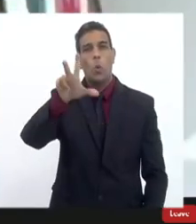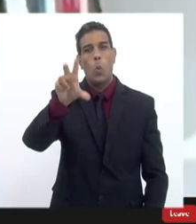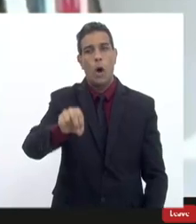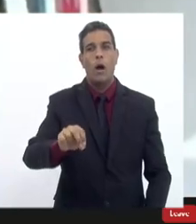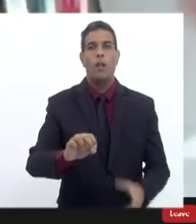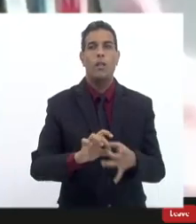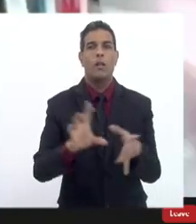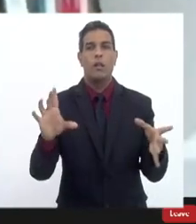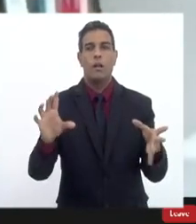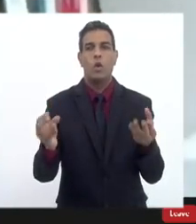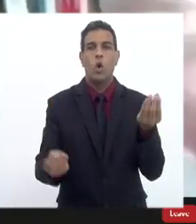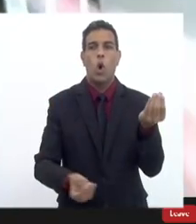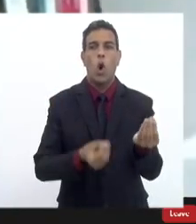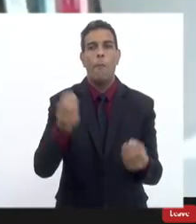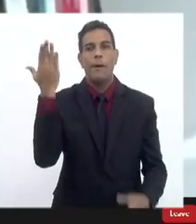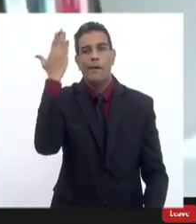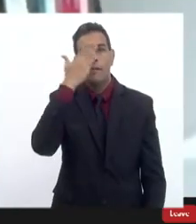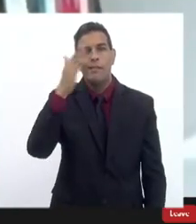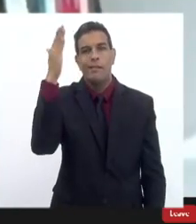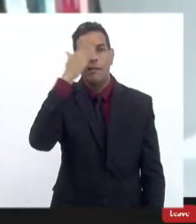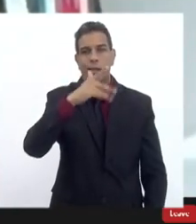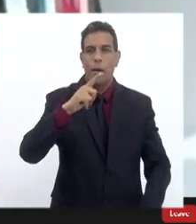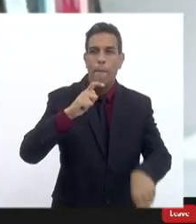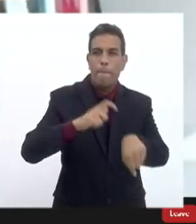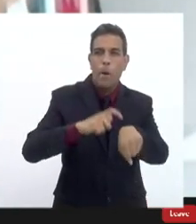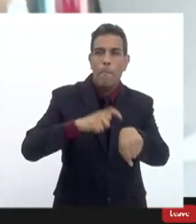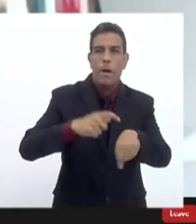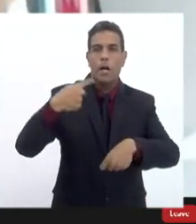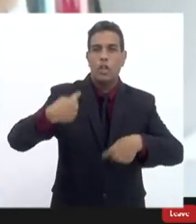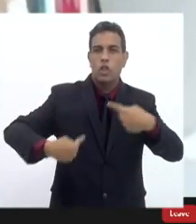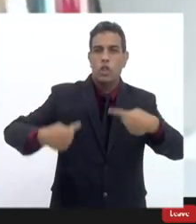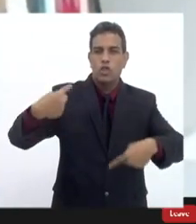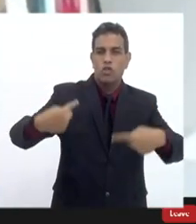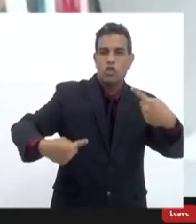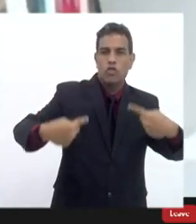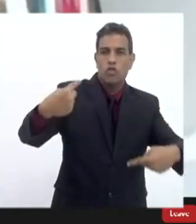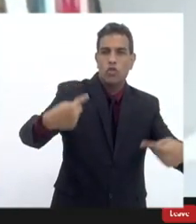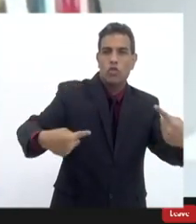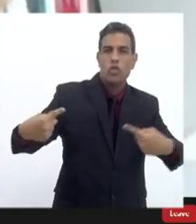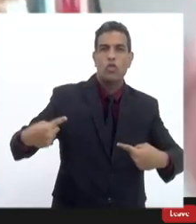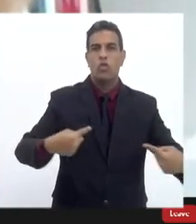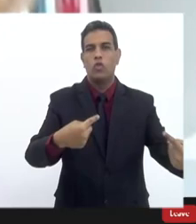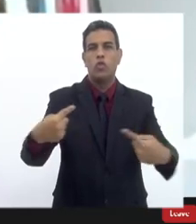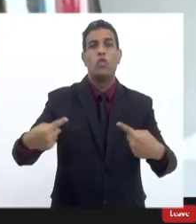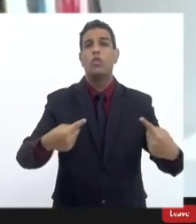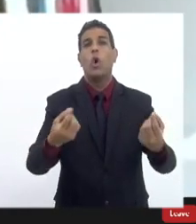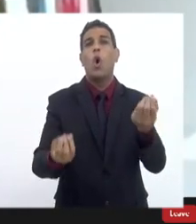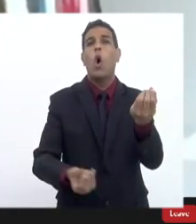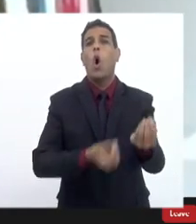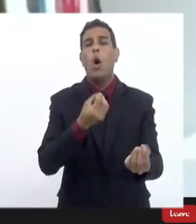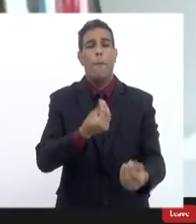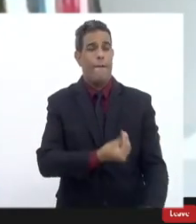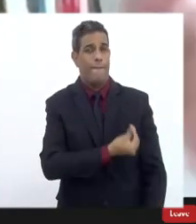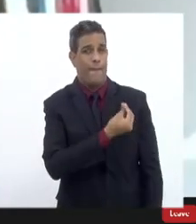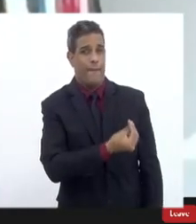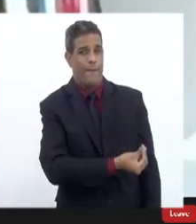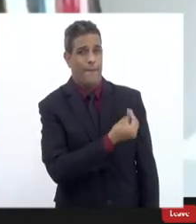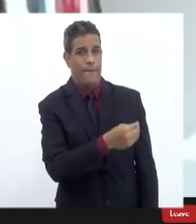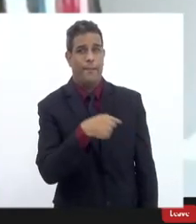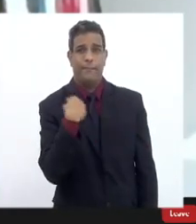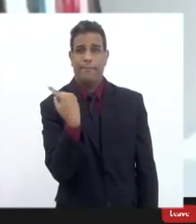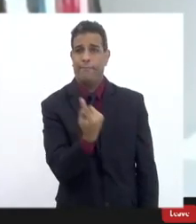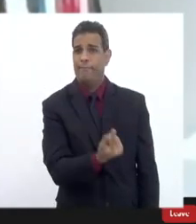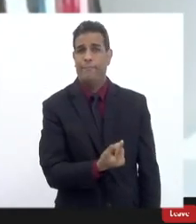também, entendendo que esse momento de discussão da educação nacional se faz presente. Nós